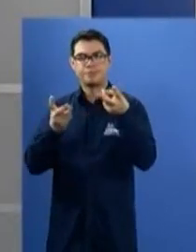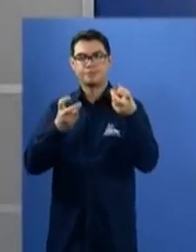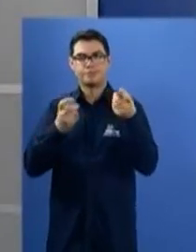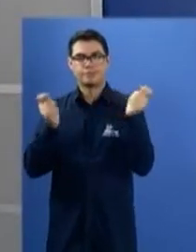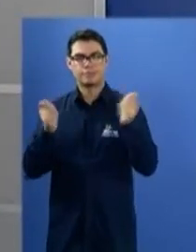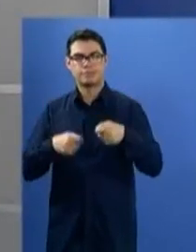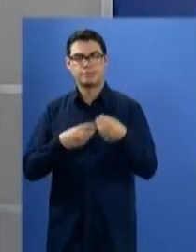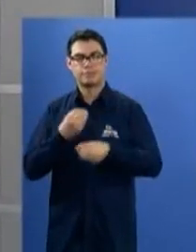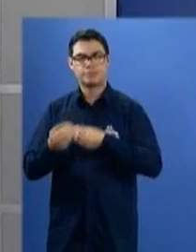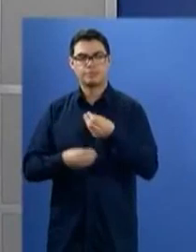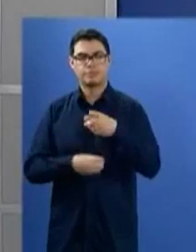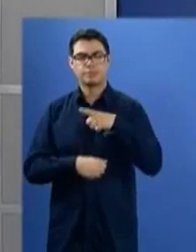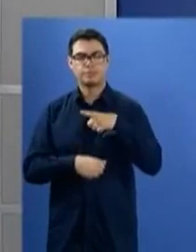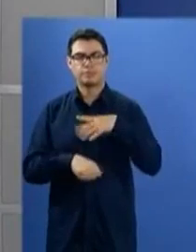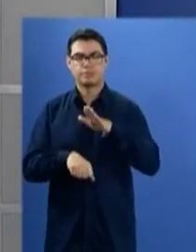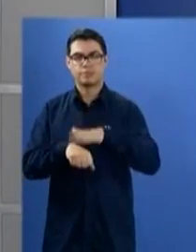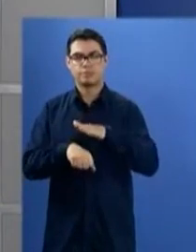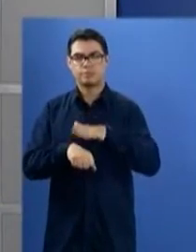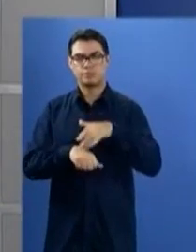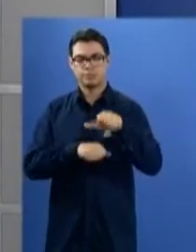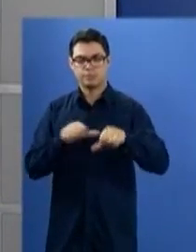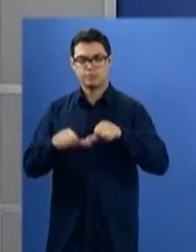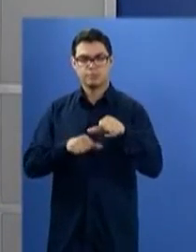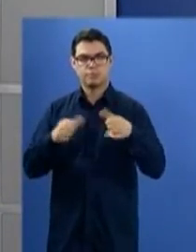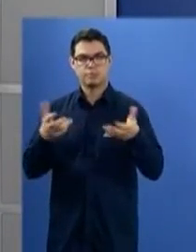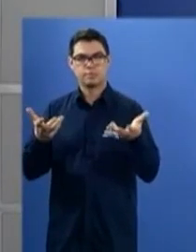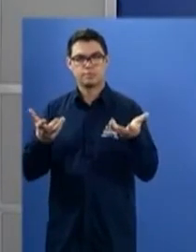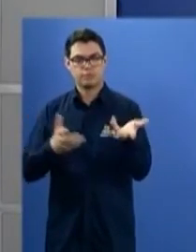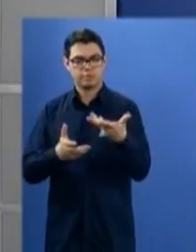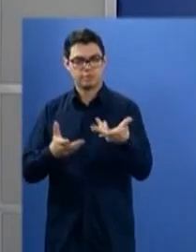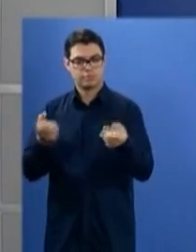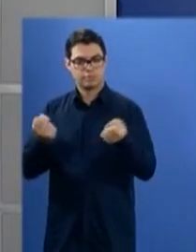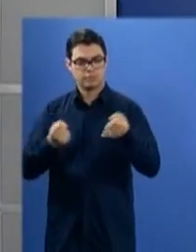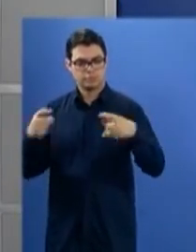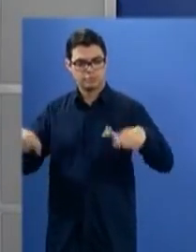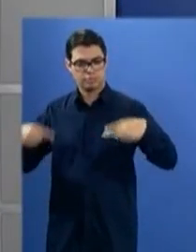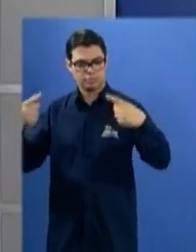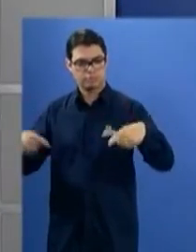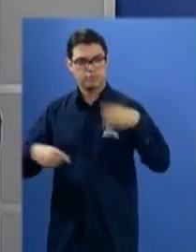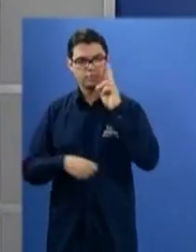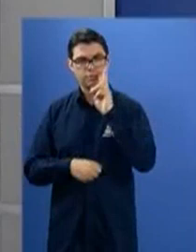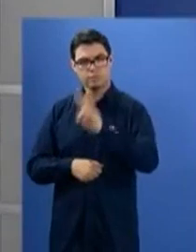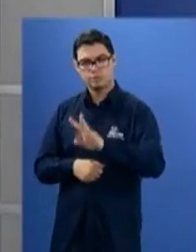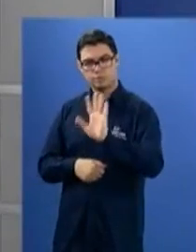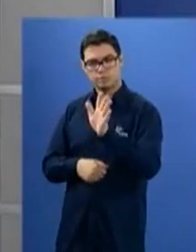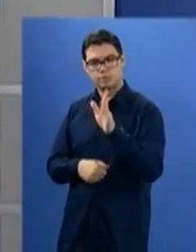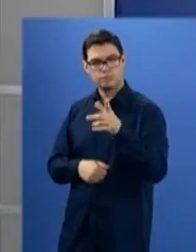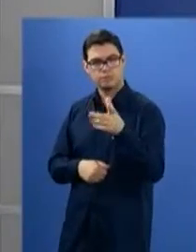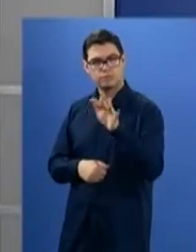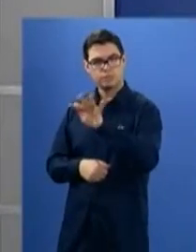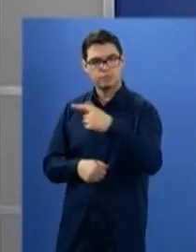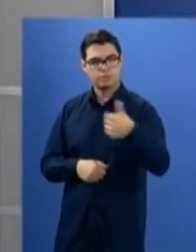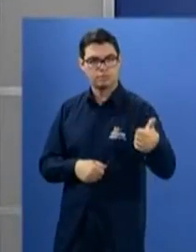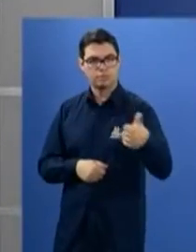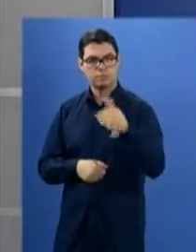atenção no tempo de troca de pneus de um carro de Fórmula 1? Você já assistiu uma corrida de Fórmula 1,